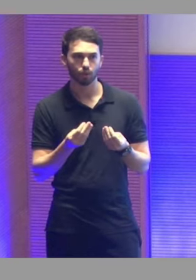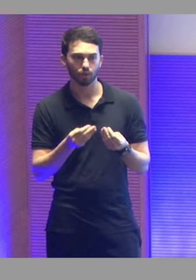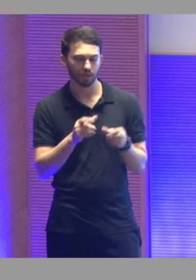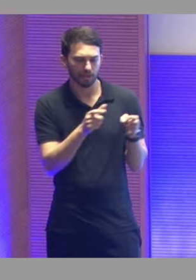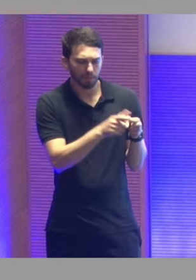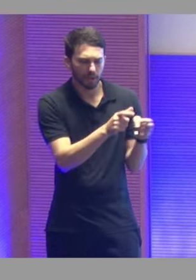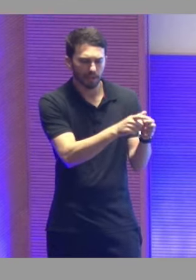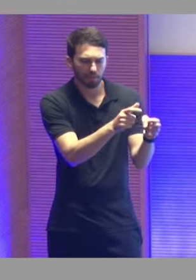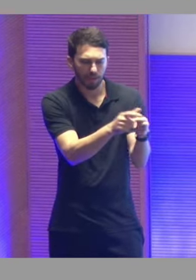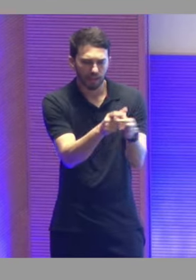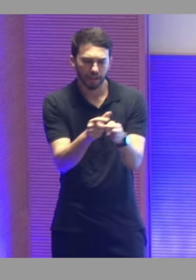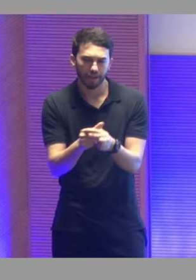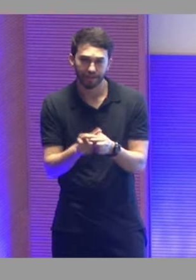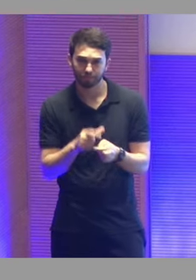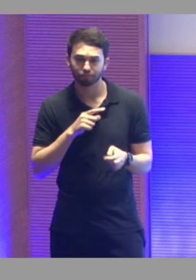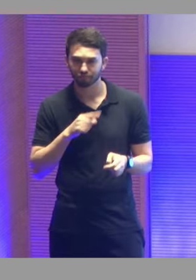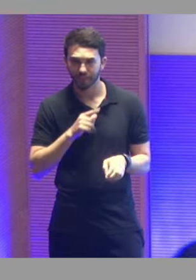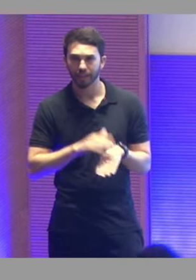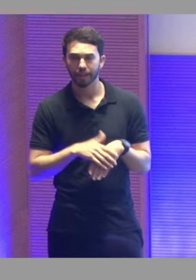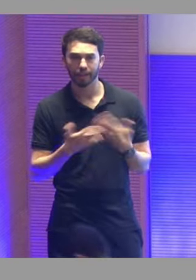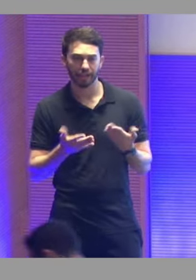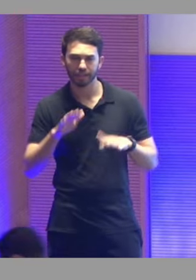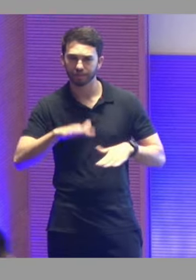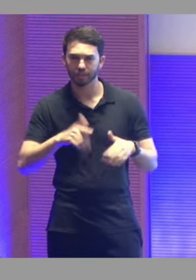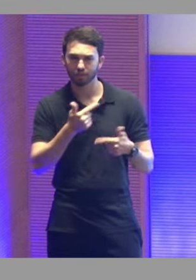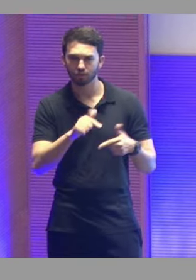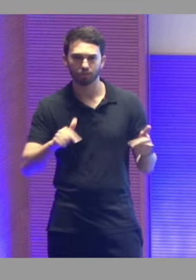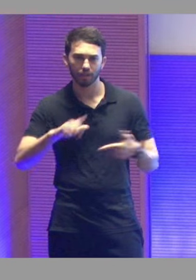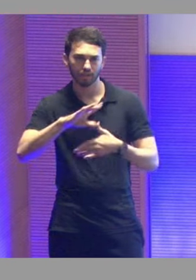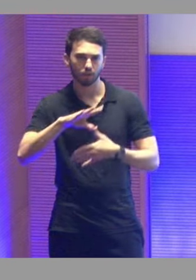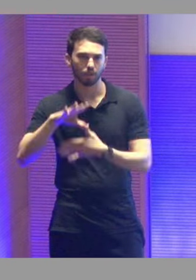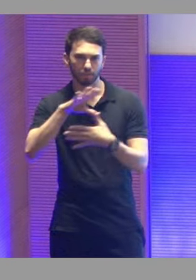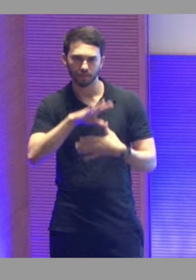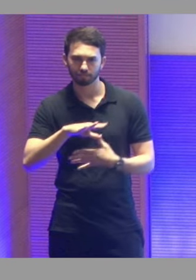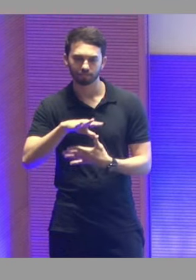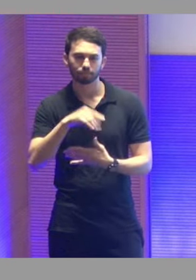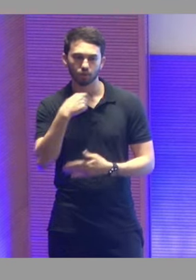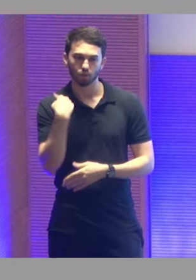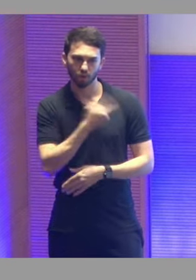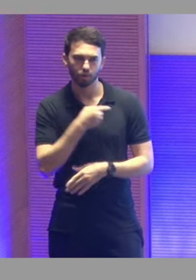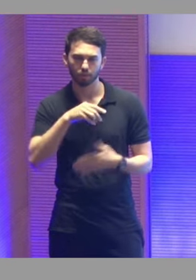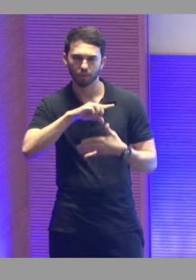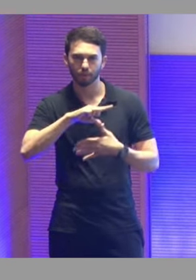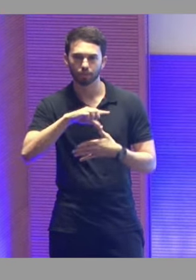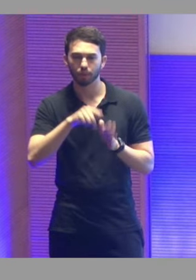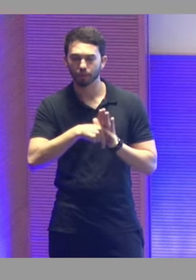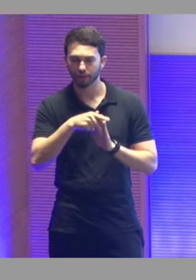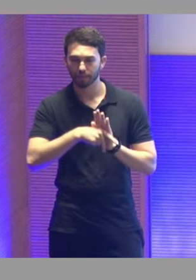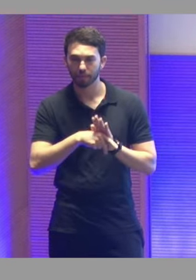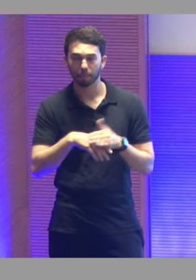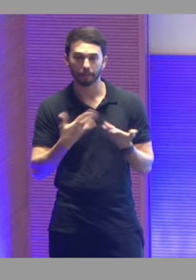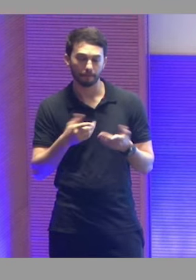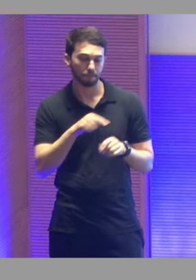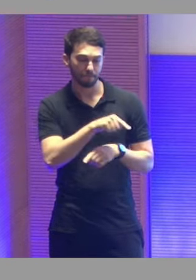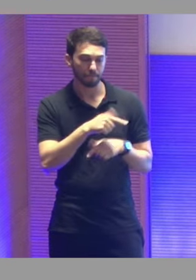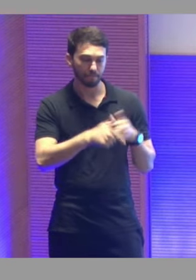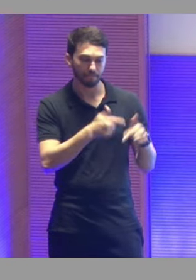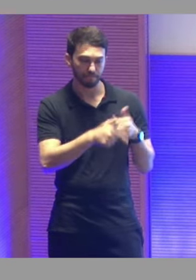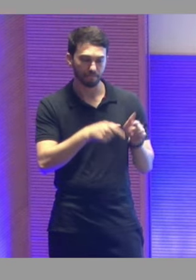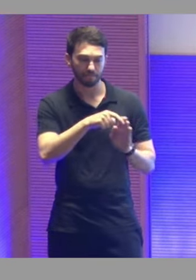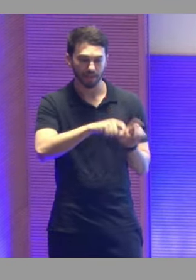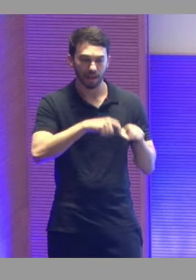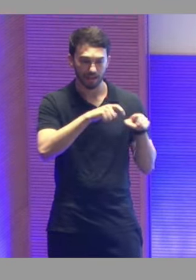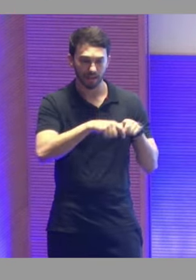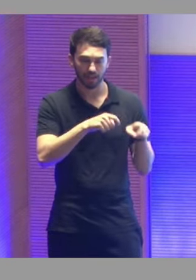propriedades diferentes produtores e que não são mapeados necessariamente aqui no programa cabe destacar que para atividades agrícolas muitas das emissões